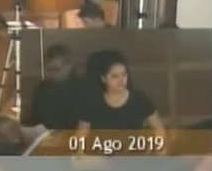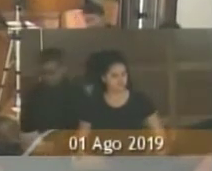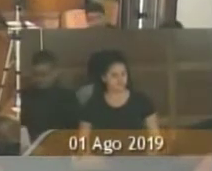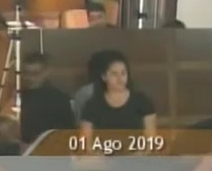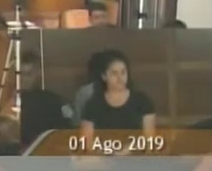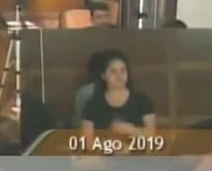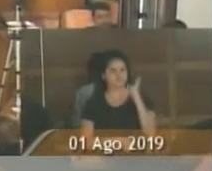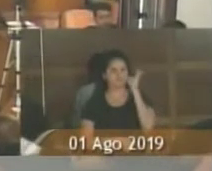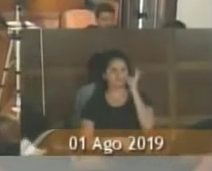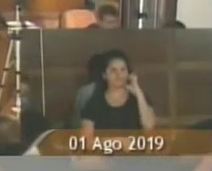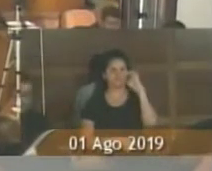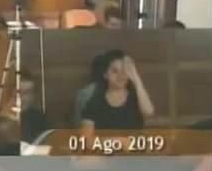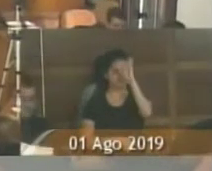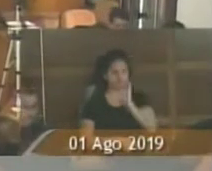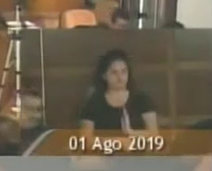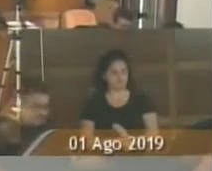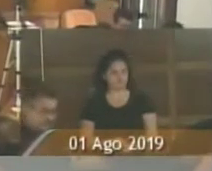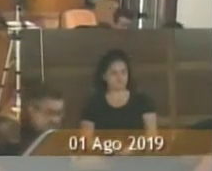Vereadora Tite.